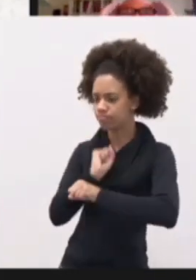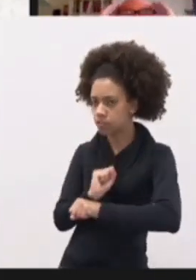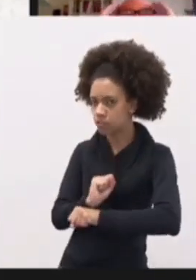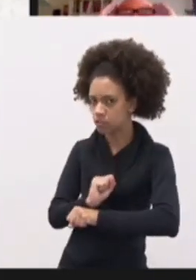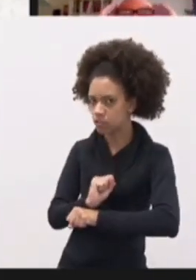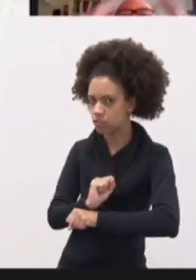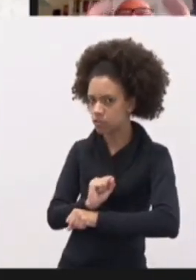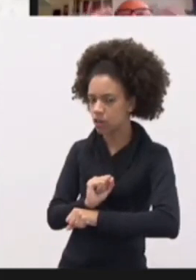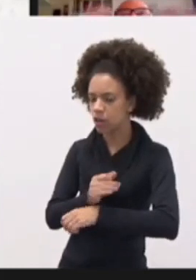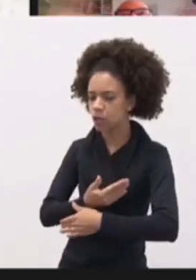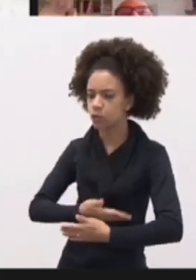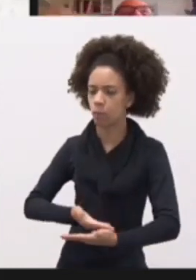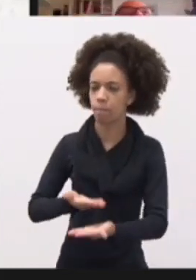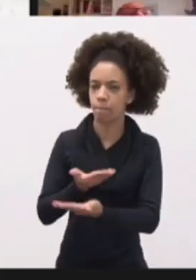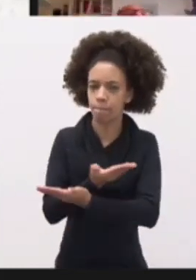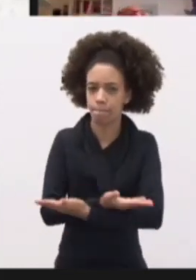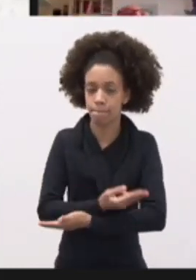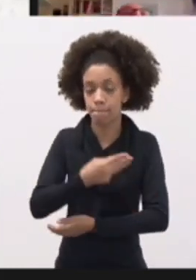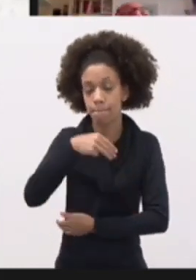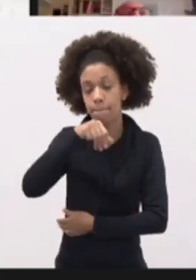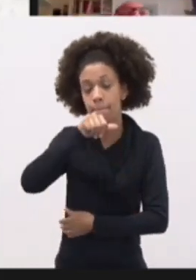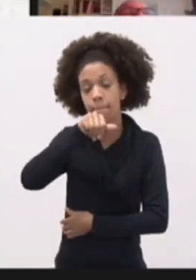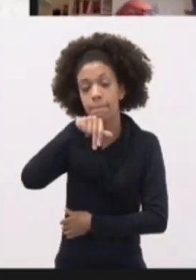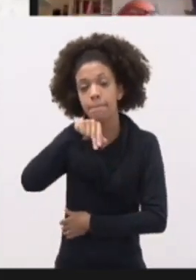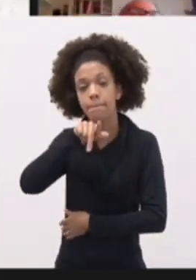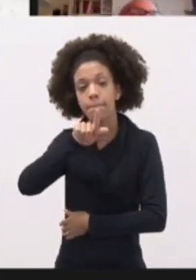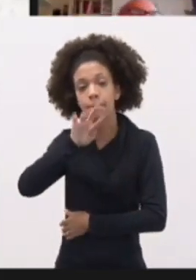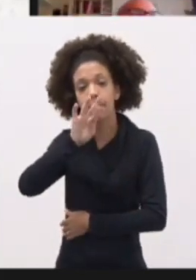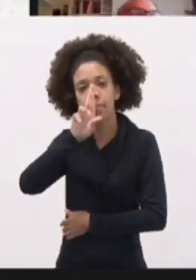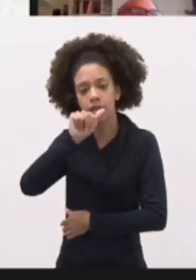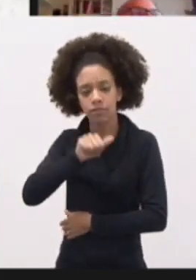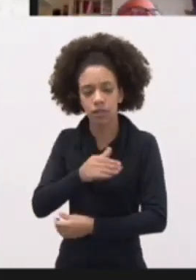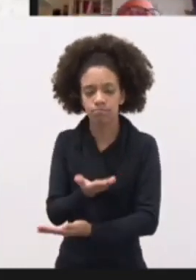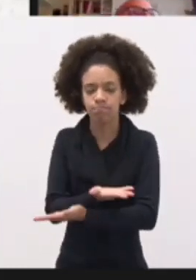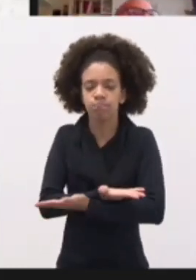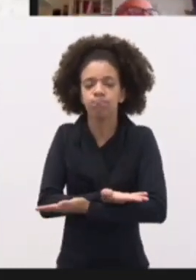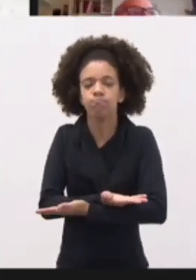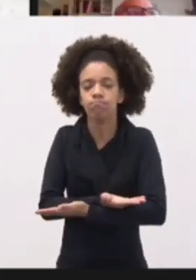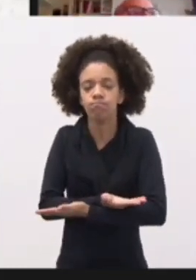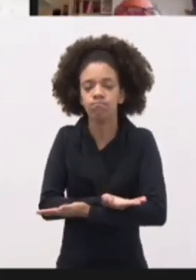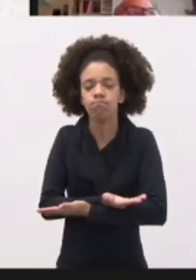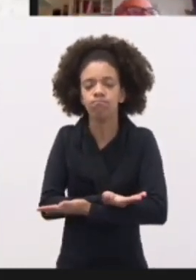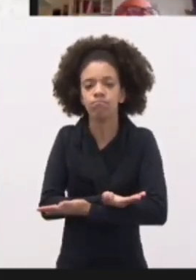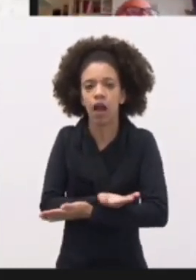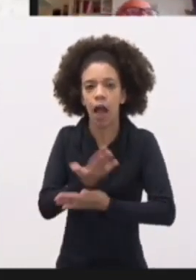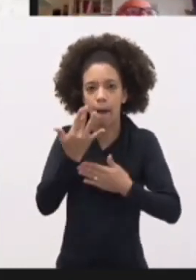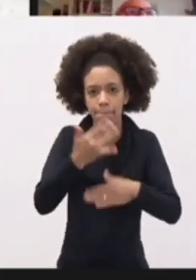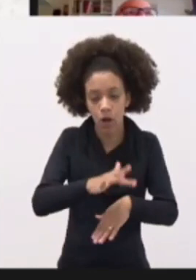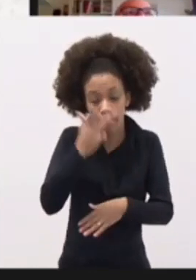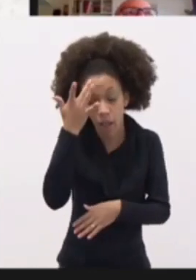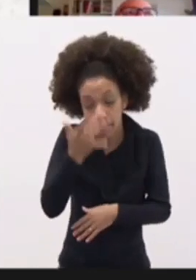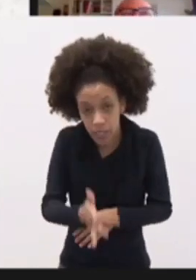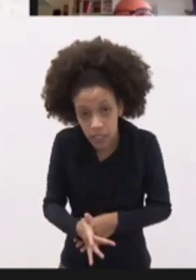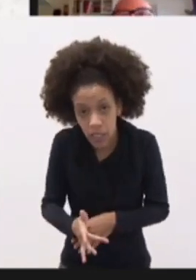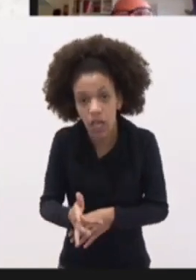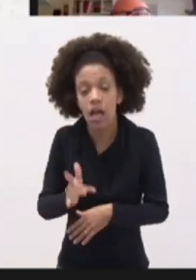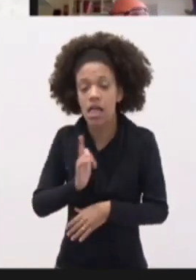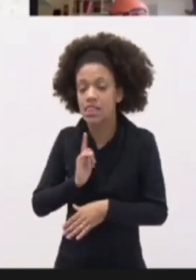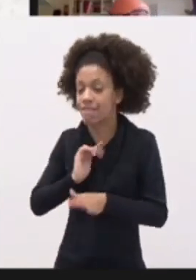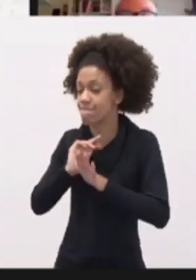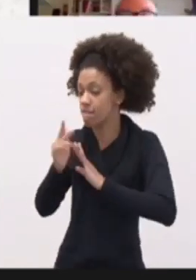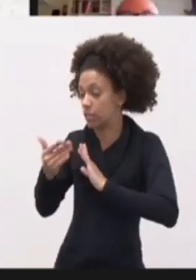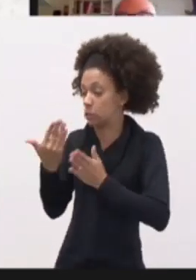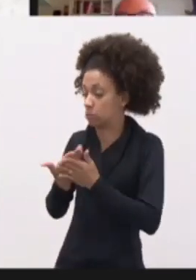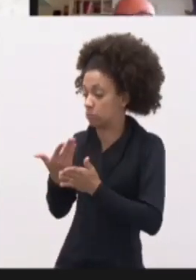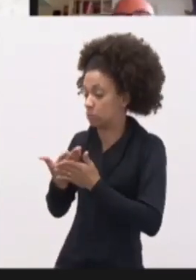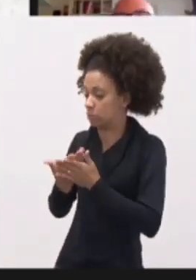fazendo um mantra aqui, tá tudo bem, eu tenho muita coisa para estudar, a prova é amanhã, mas eu vou me dar bem. Na verdade,